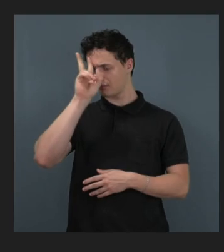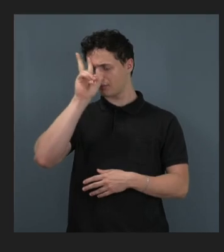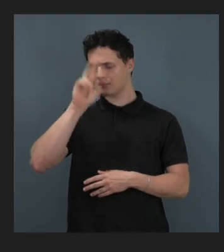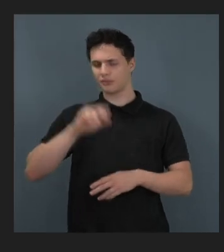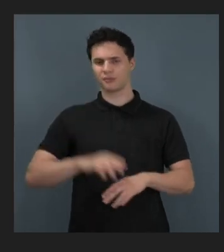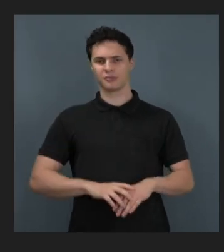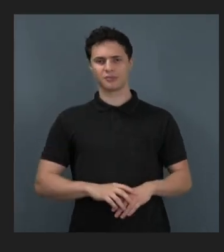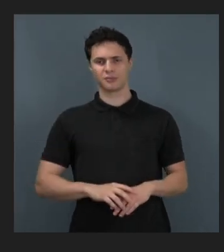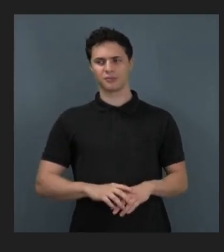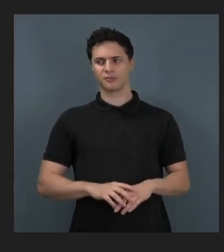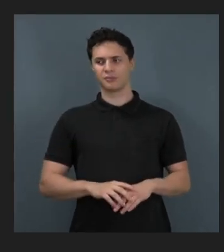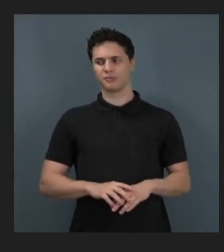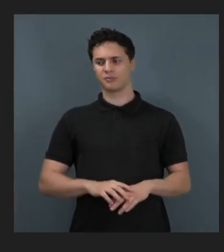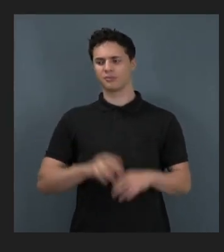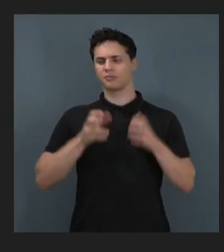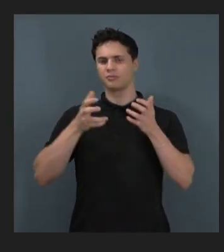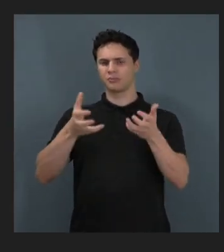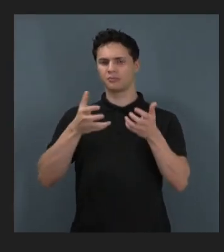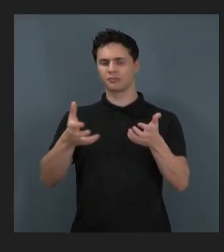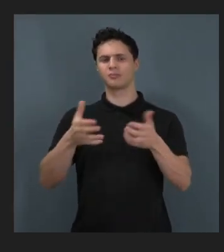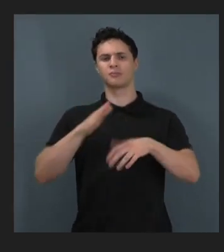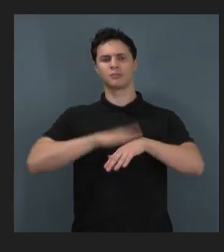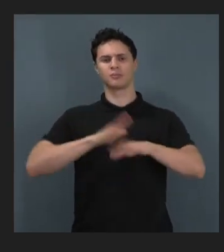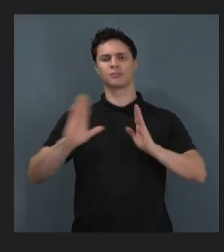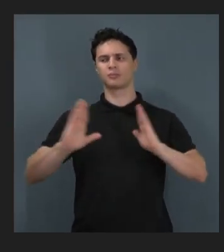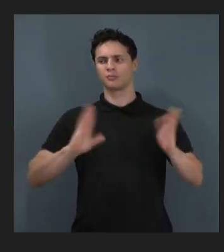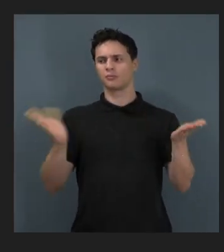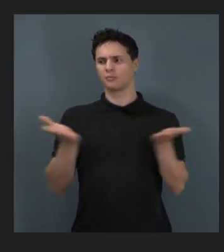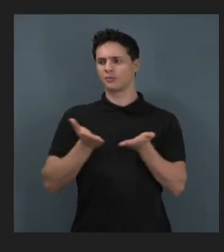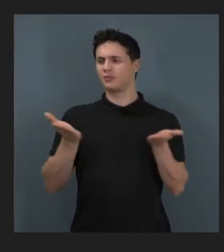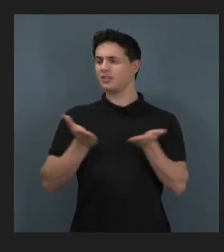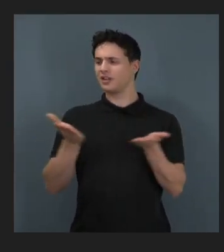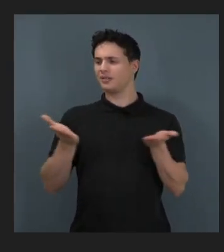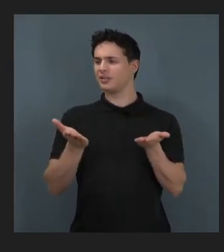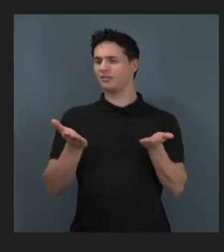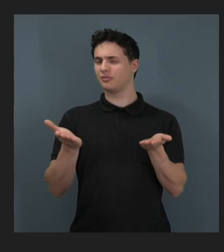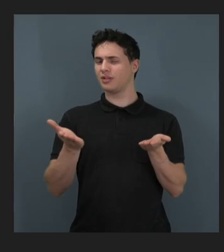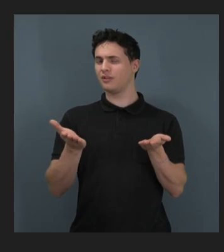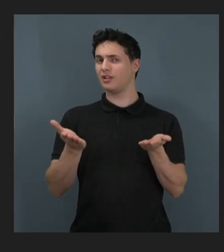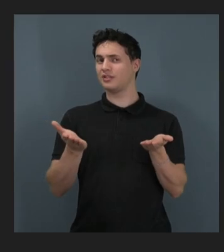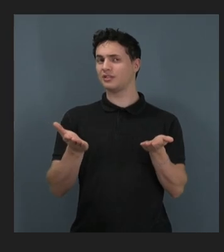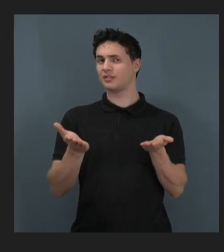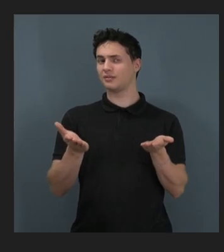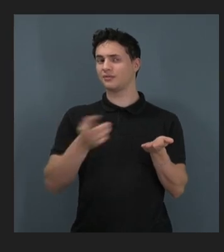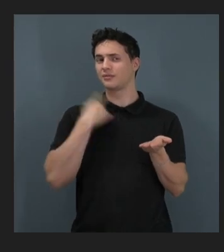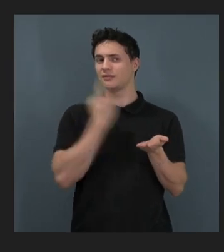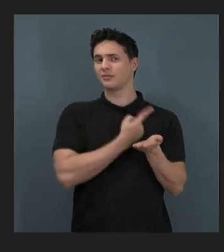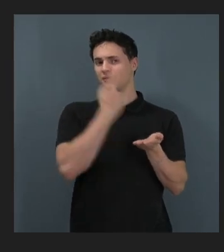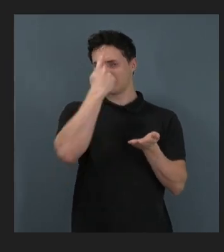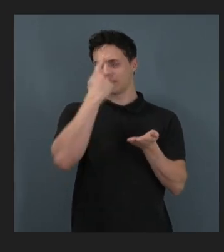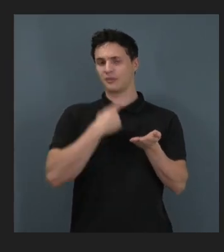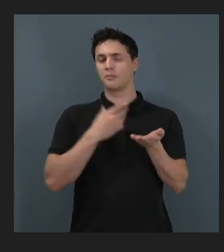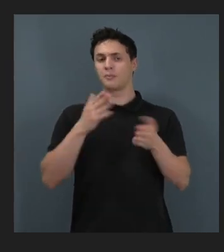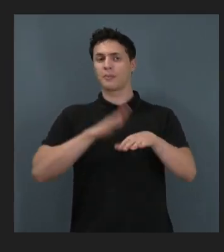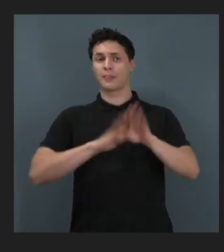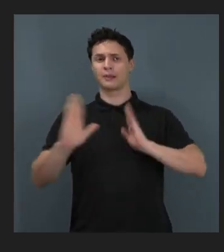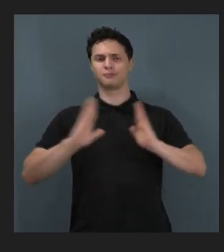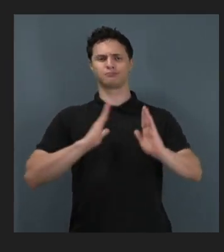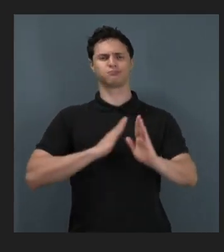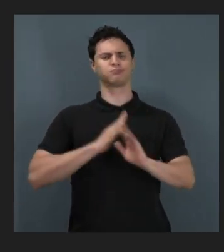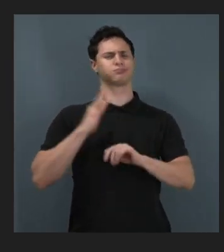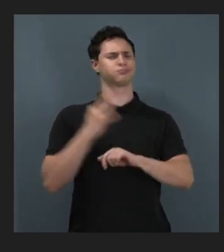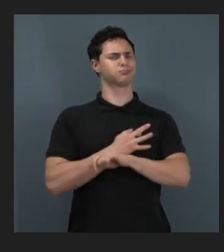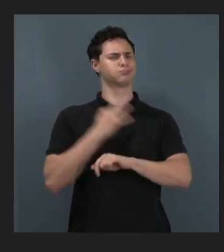Quero também, nesse momento, fazer um pronunciamento à nação brasileira, né, que não aguenta